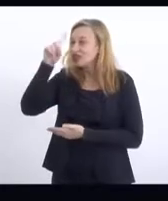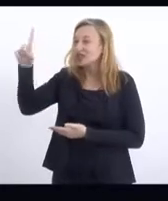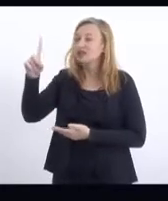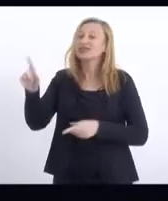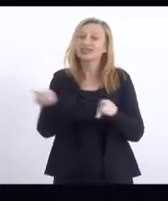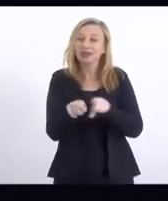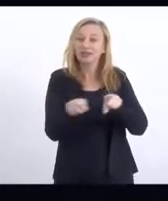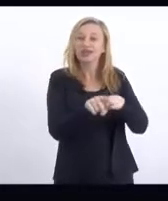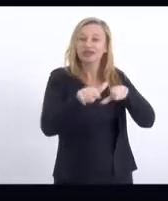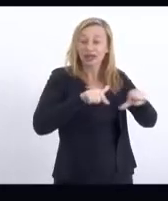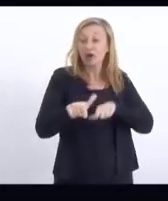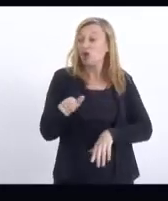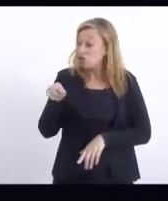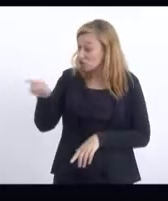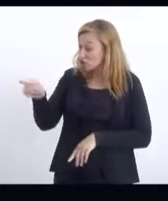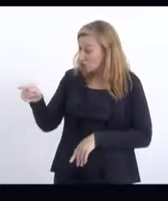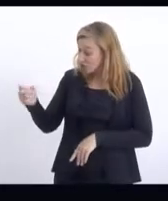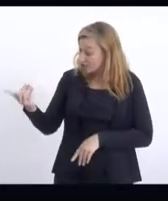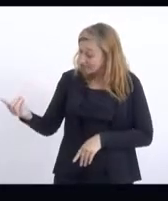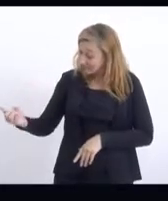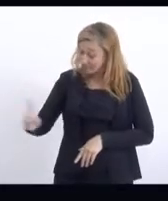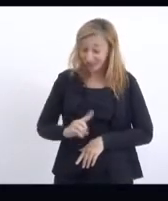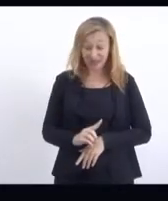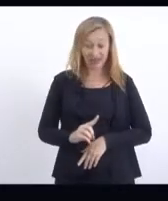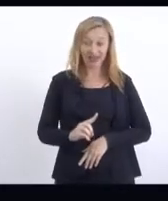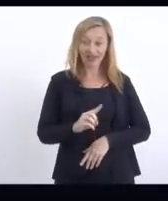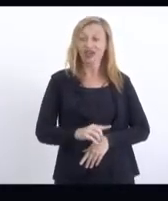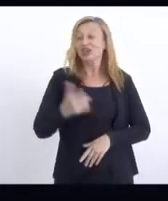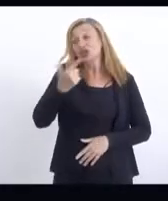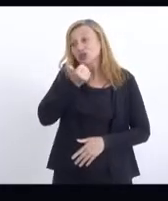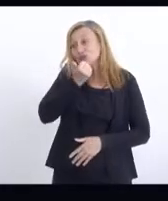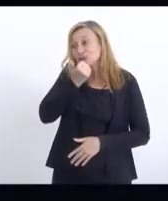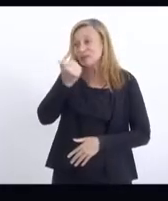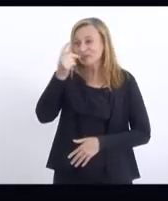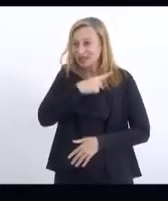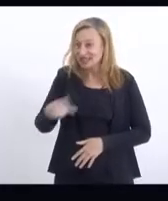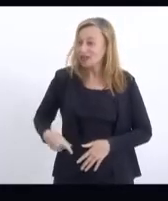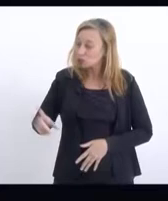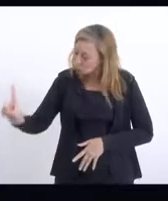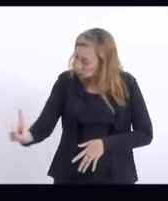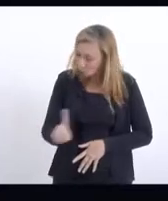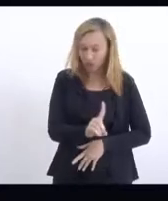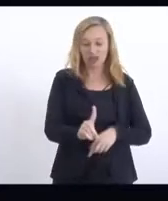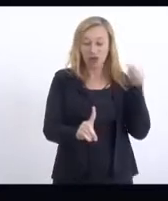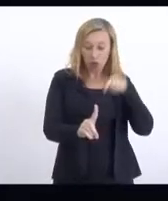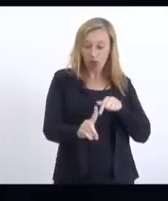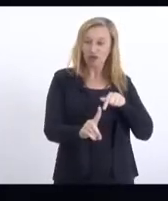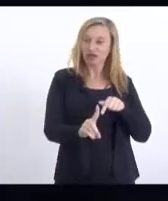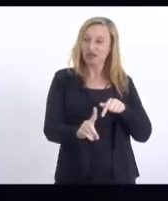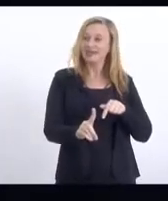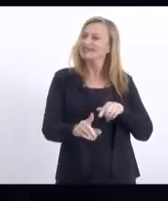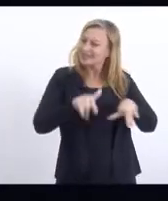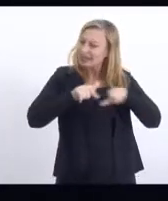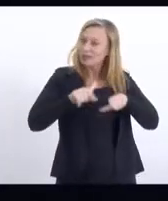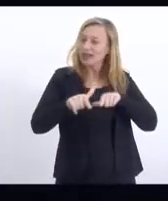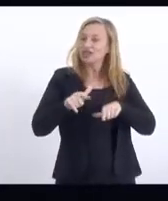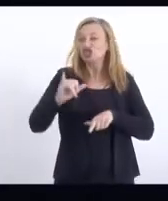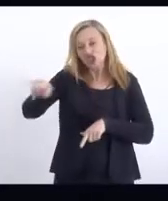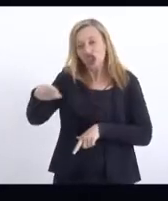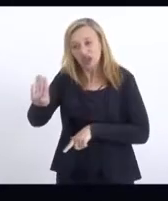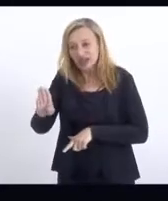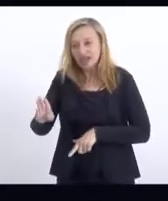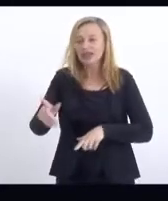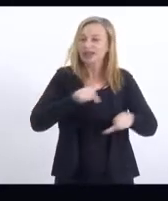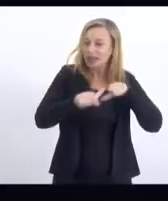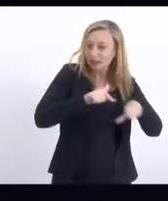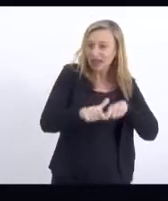André. Você está aqui hoje, desculpe mais uma vez, presidente. Você está aqui hoje, né, trabalhando. Jair está aqui trabalhando,